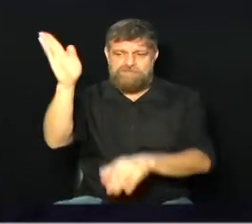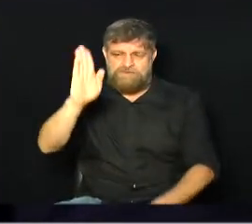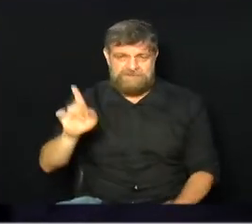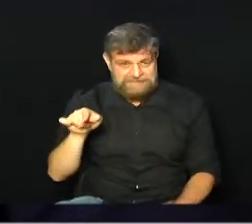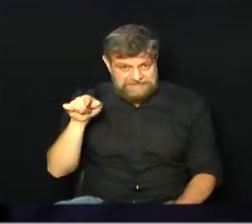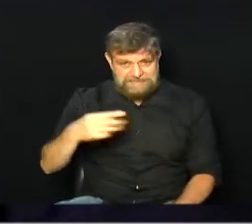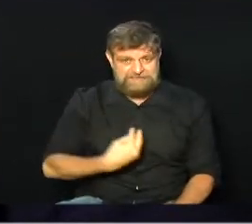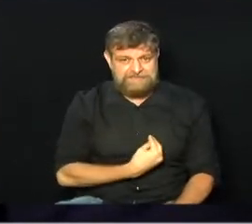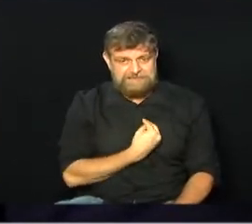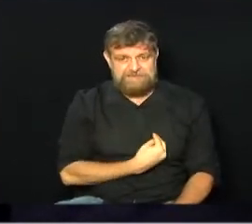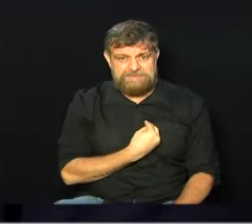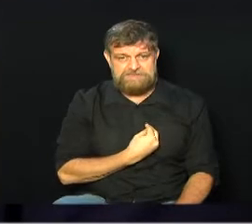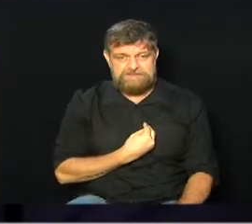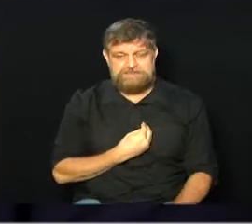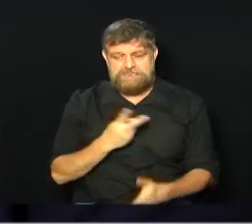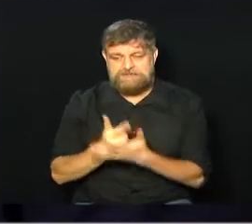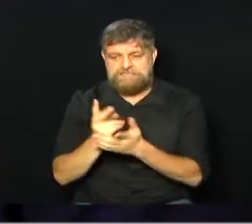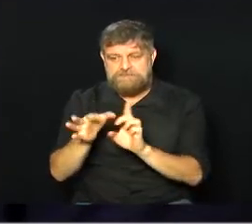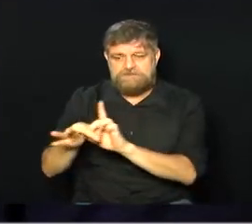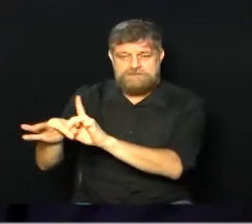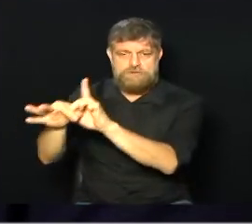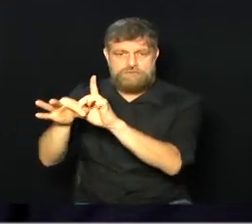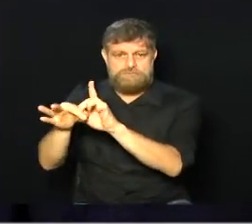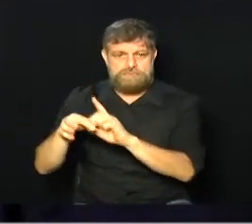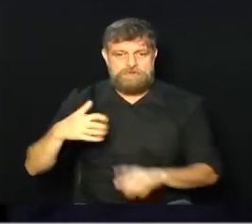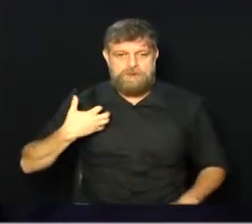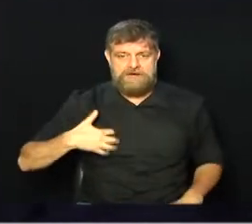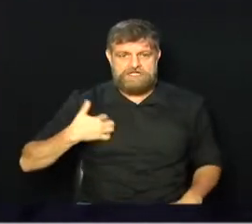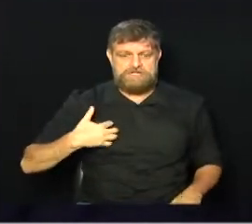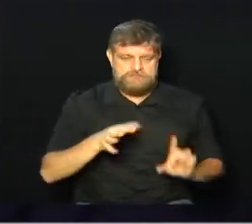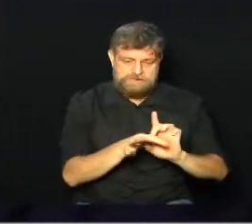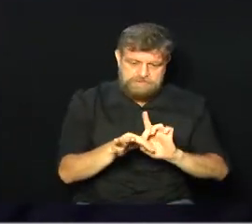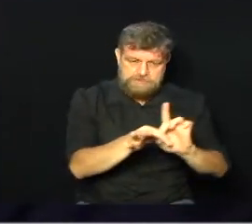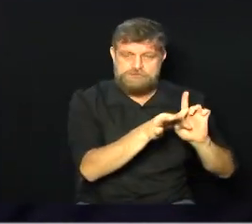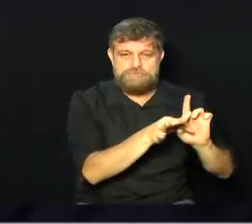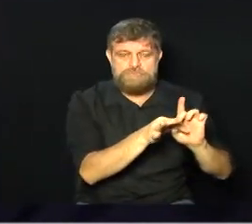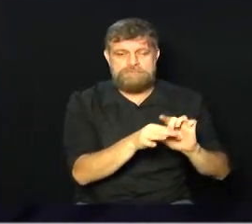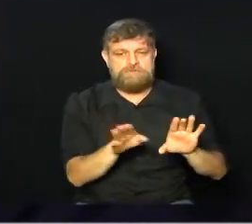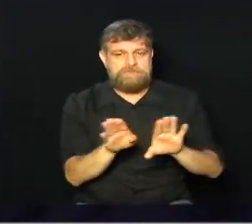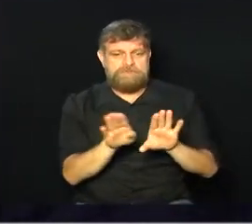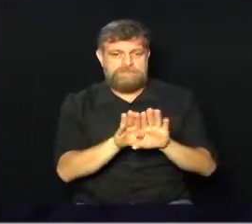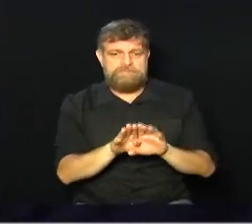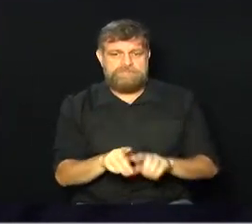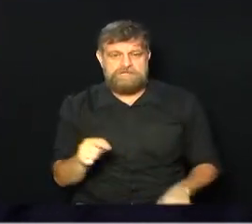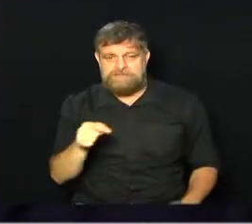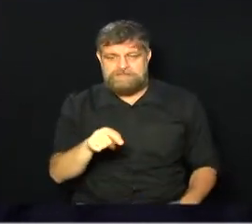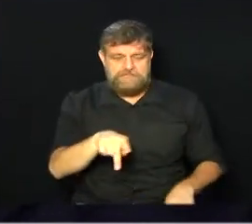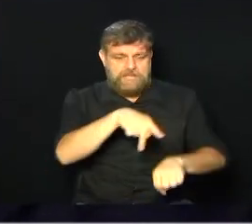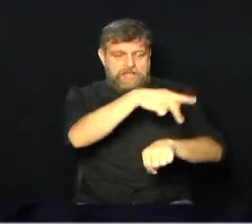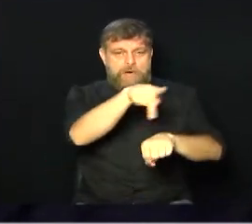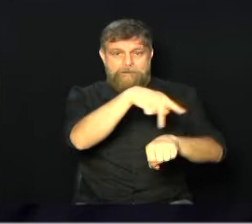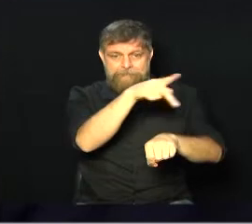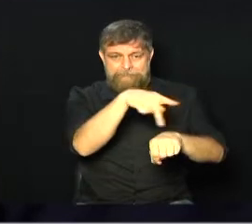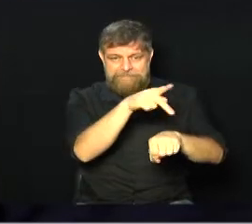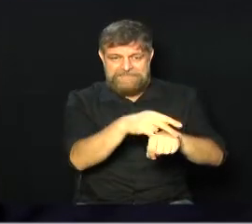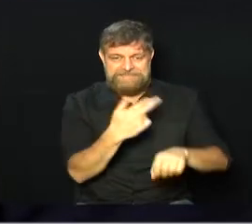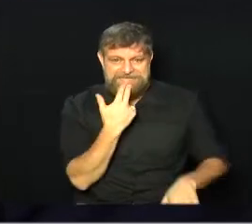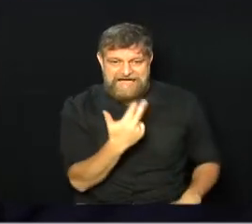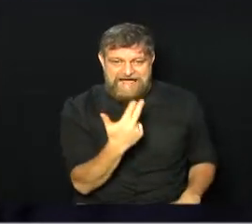é normal os brasileiros andarem junto, como os argentinos andam junto, como os próprios jogadores nacionais andam